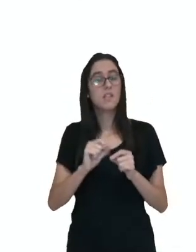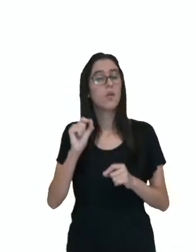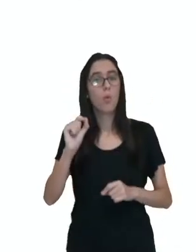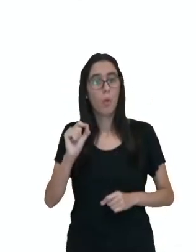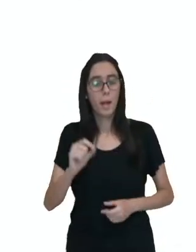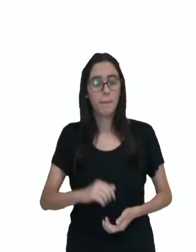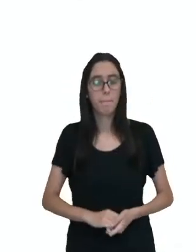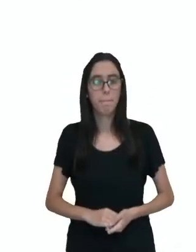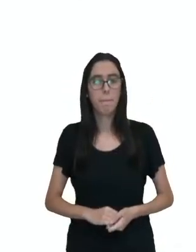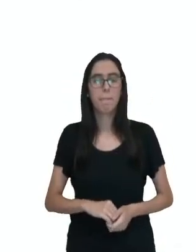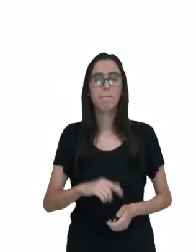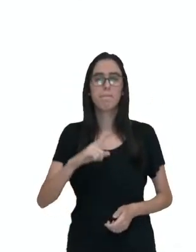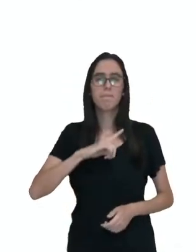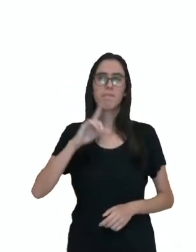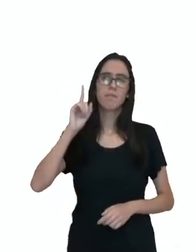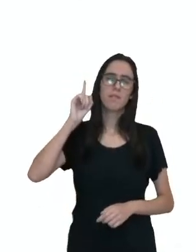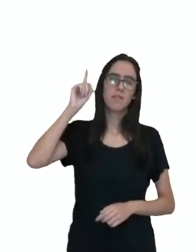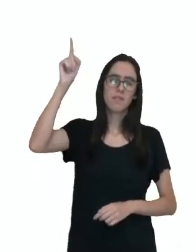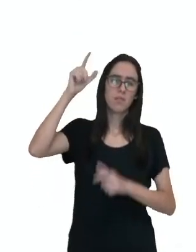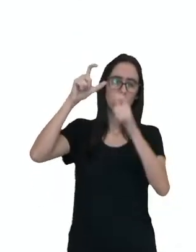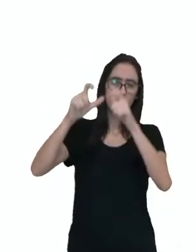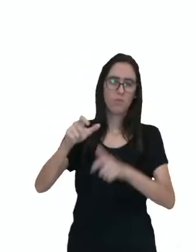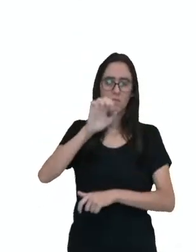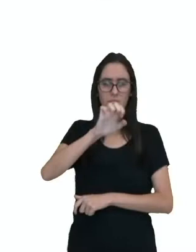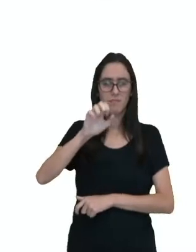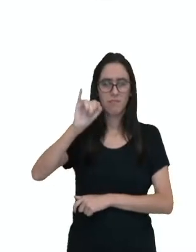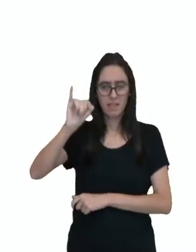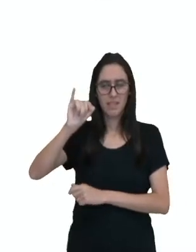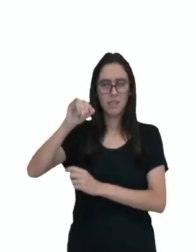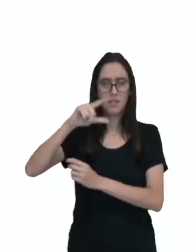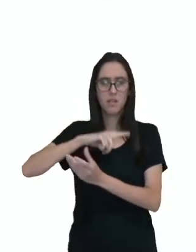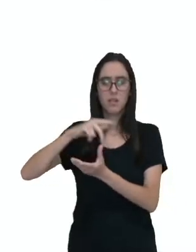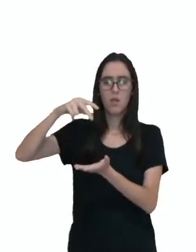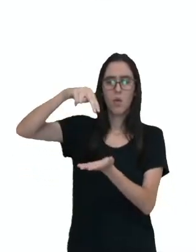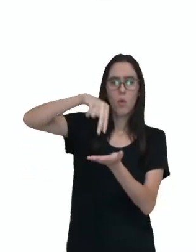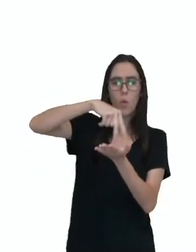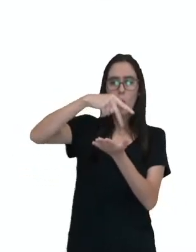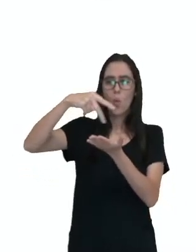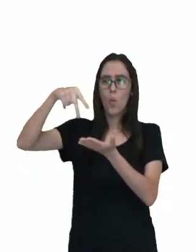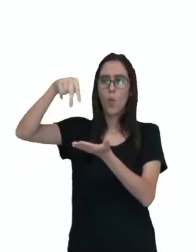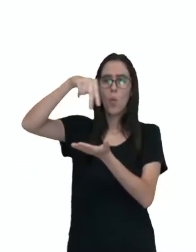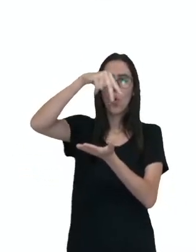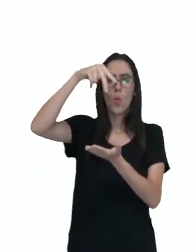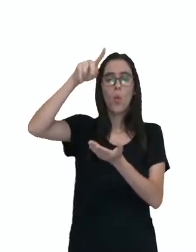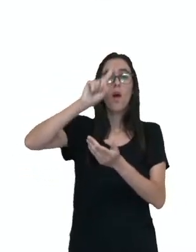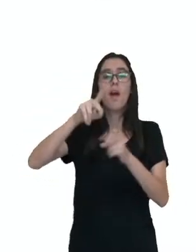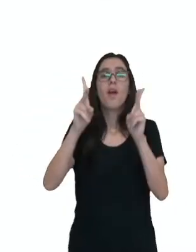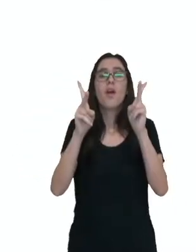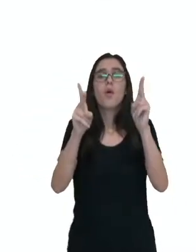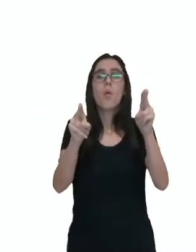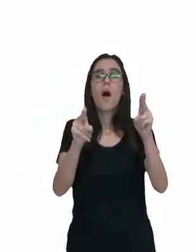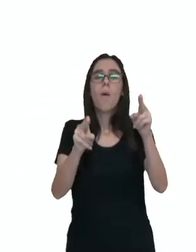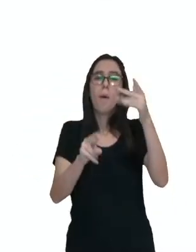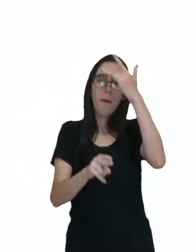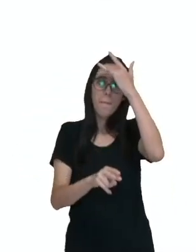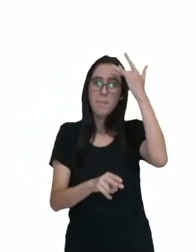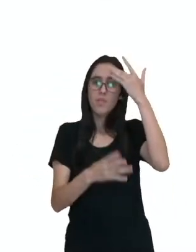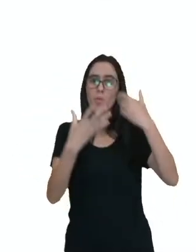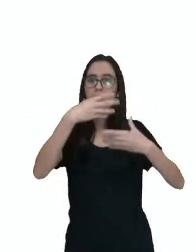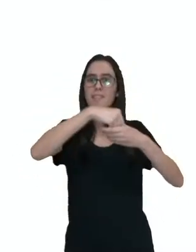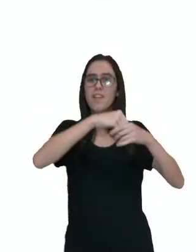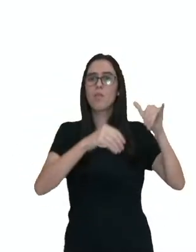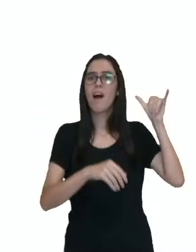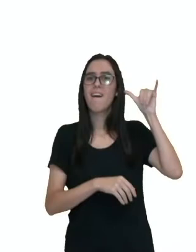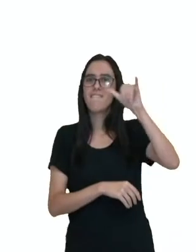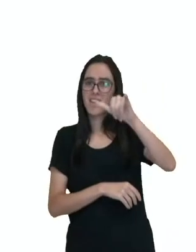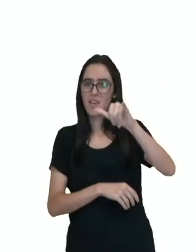com astronautas lá na estação espacial flutuarem é exatamente a mesma coisa que faz com que os aviões, que as pessoas flutuem nos aviões.